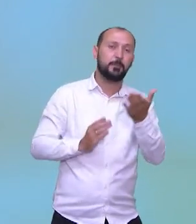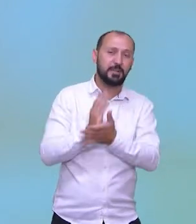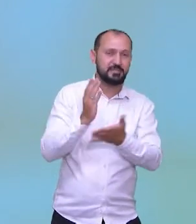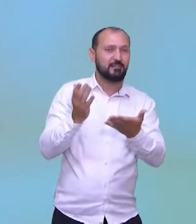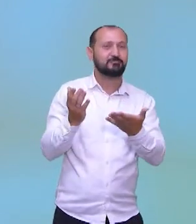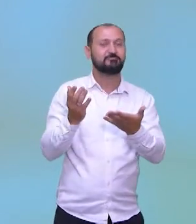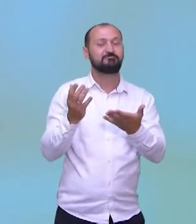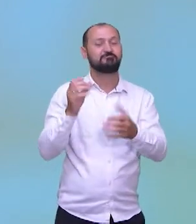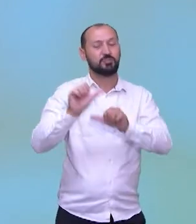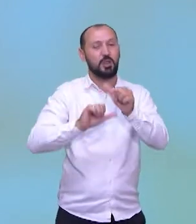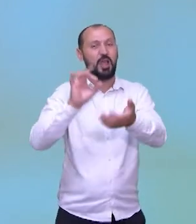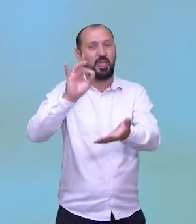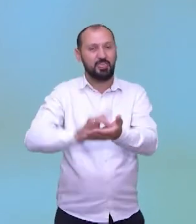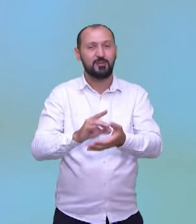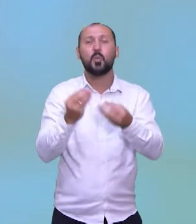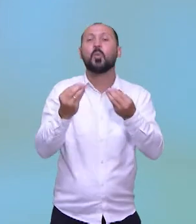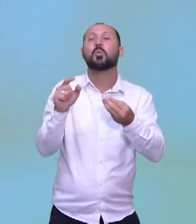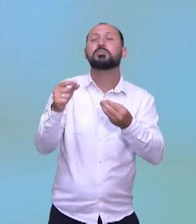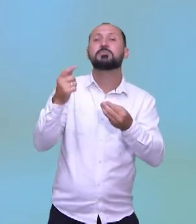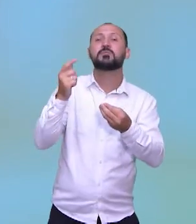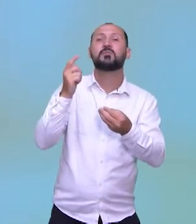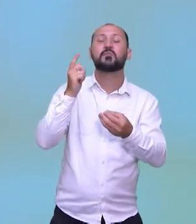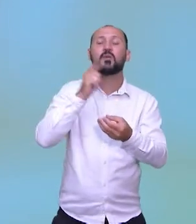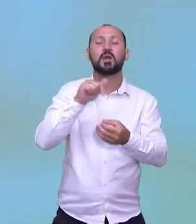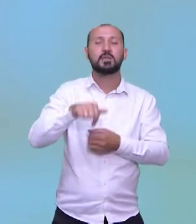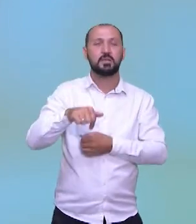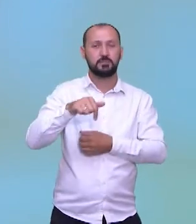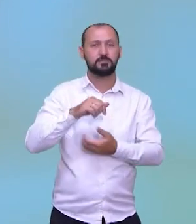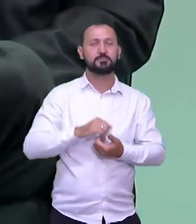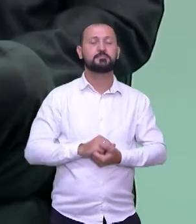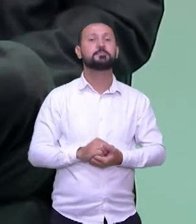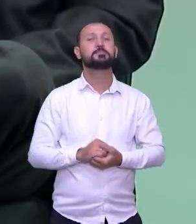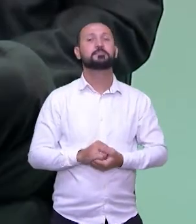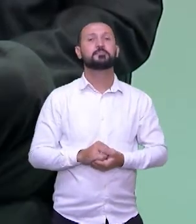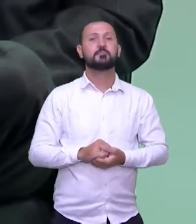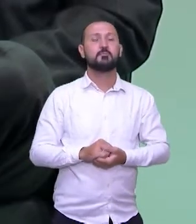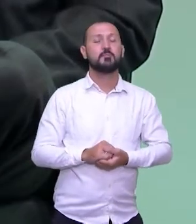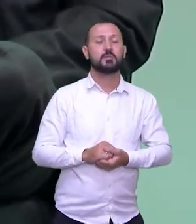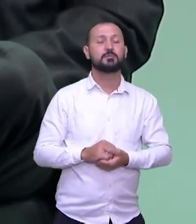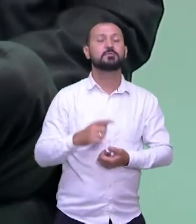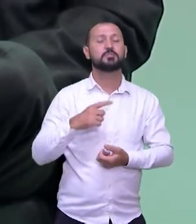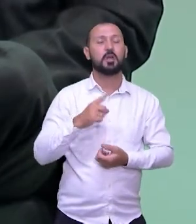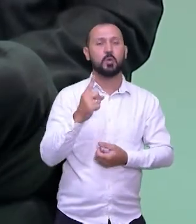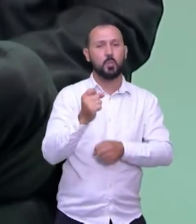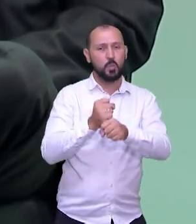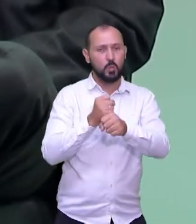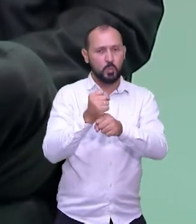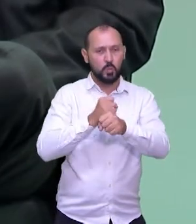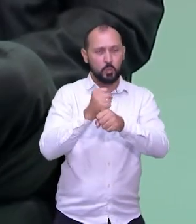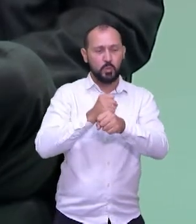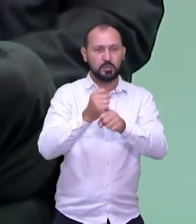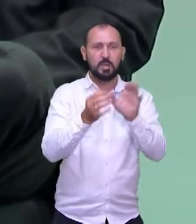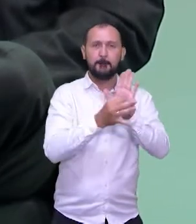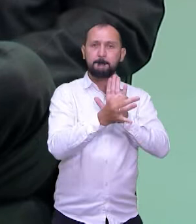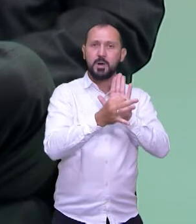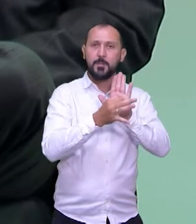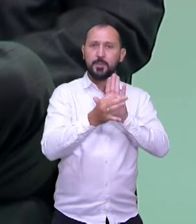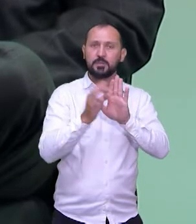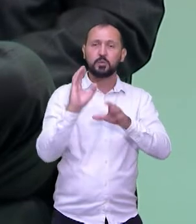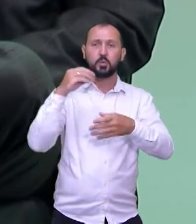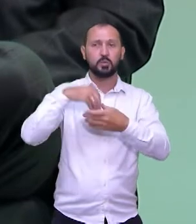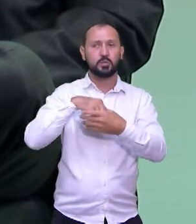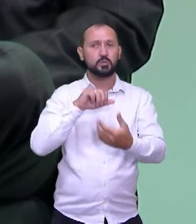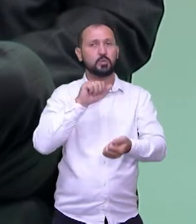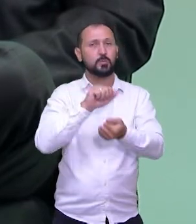se tornar realidade. Como que isso pode se tornar realidade aqui? Verdade. Nós estamos já há 1 ano trabalhando essas